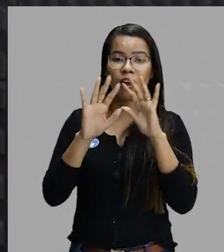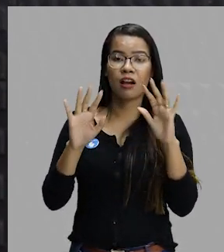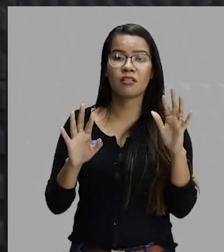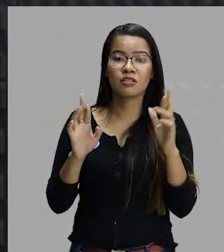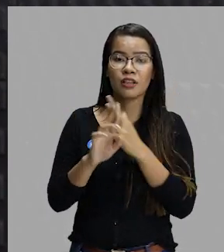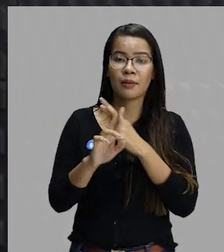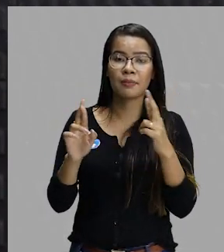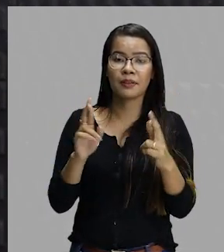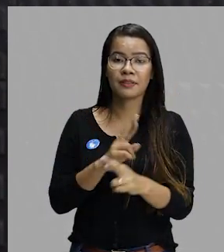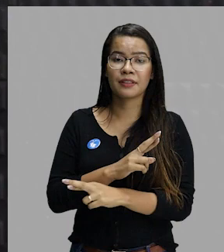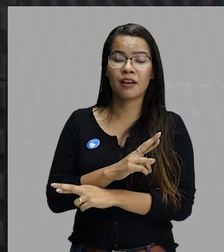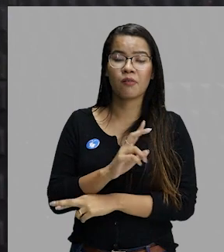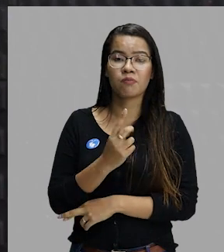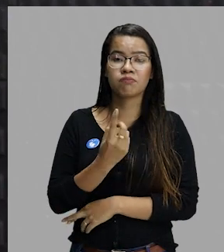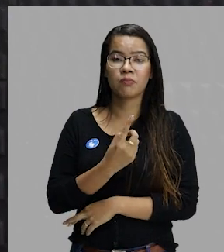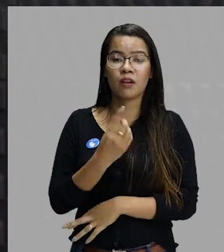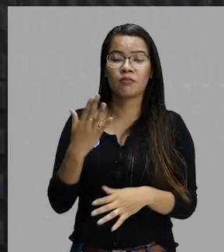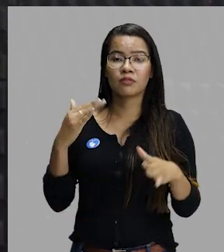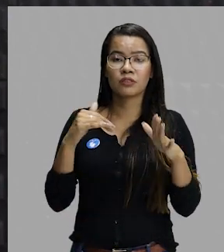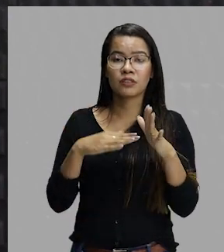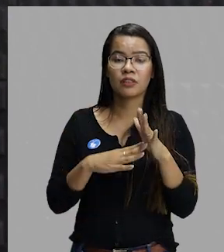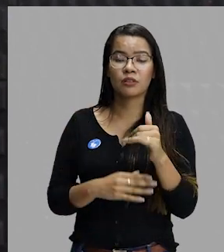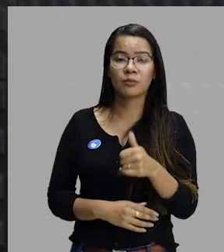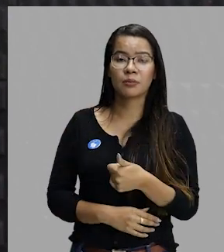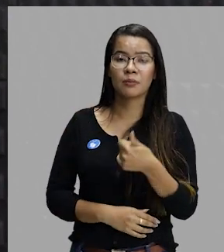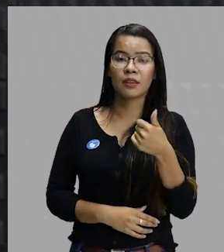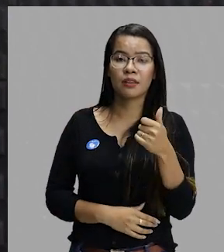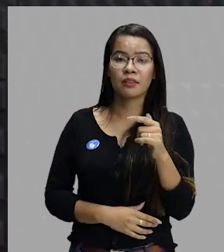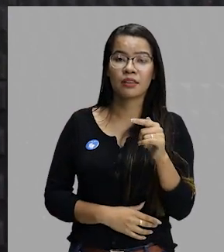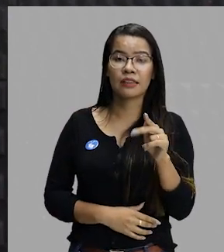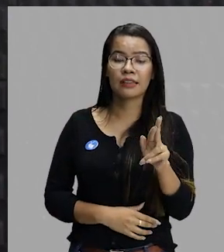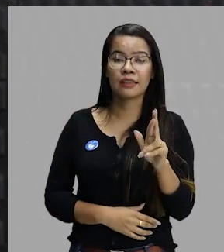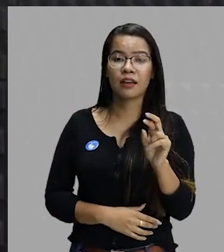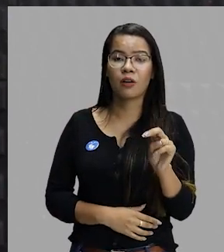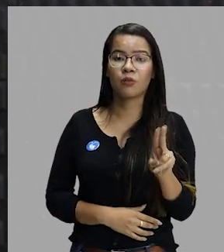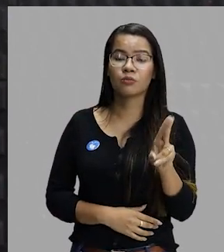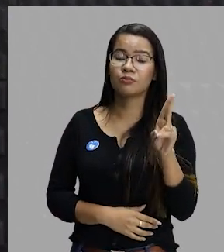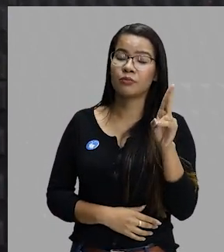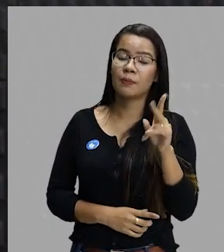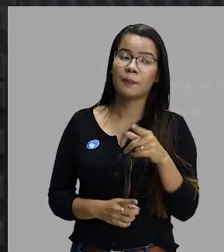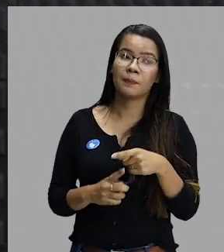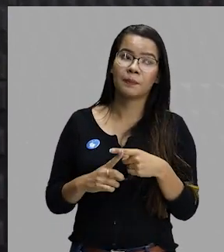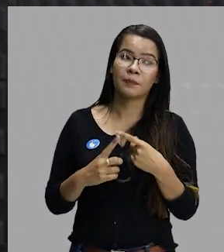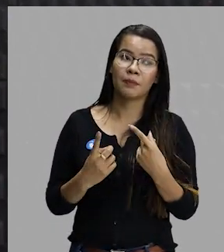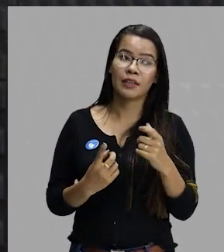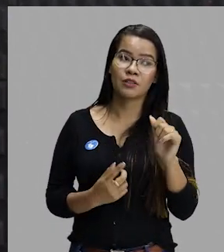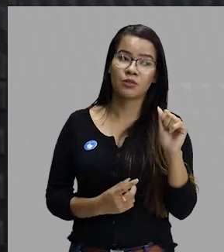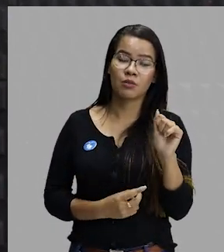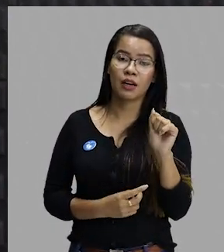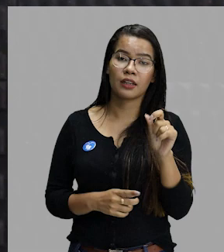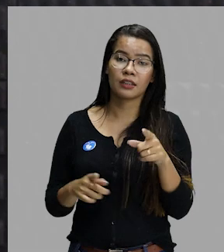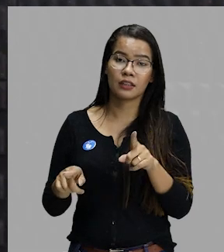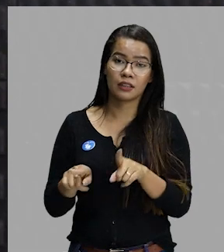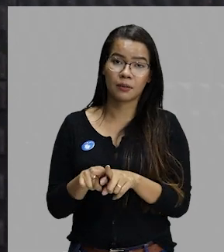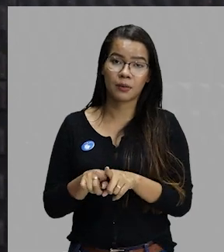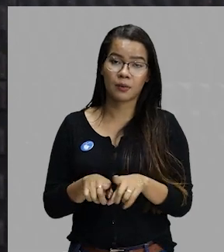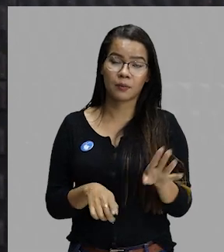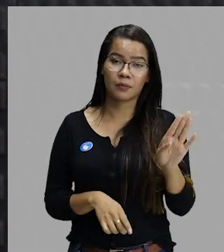de representação de uma função do primeiro grau. Sendo que esse a e esse b